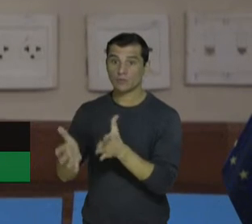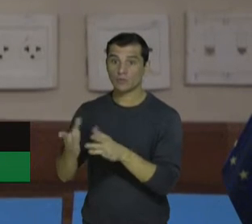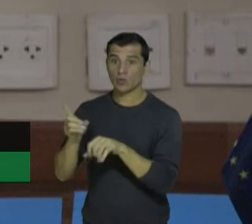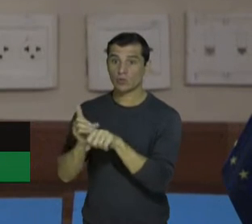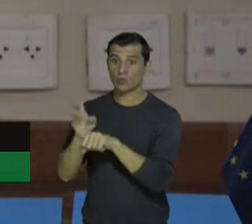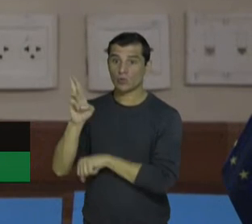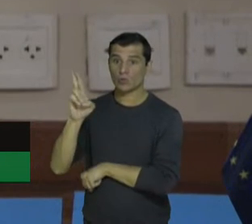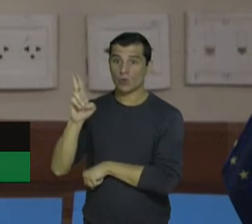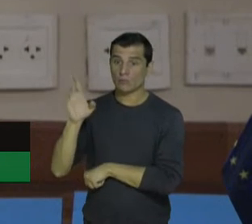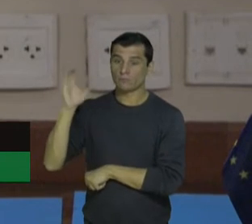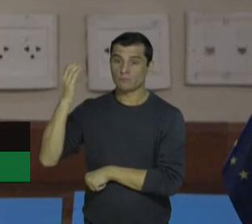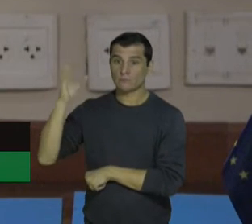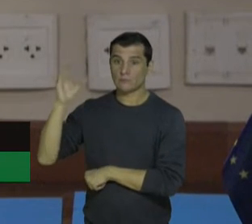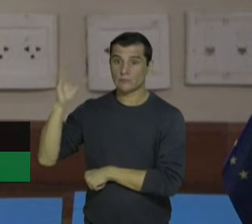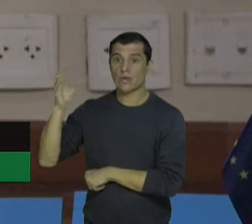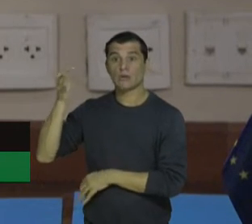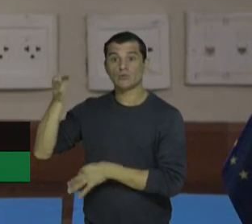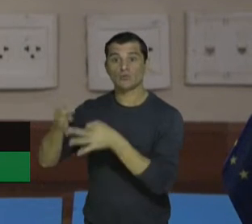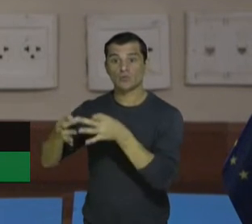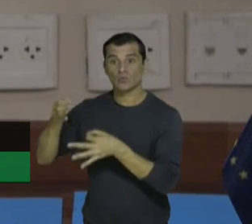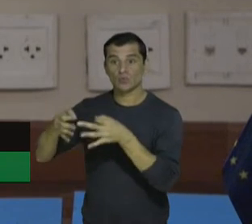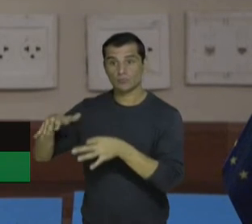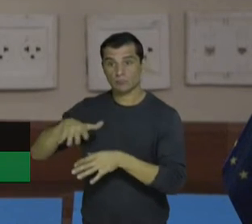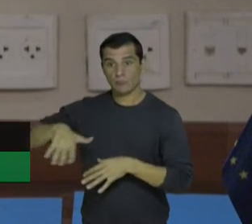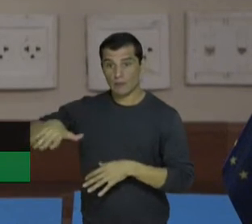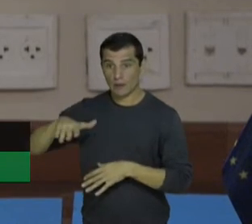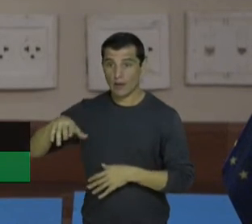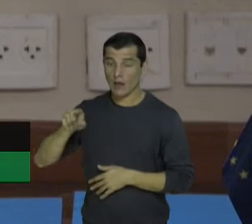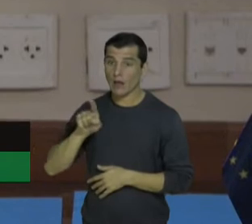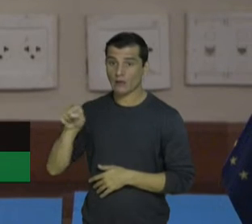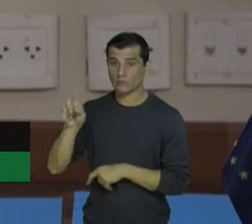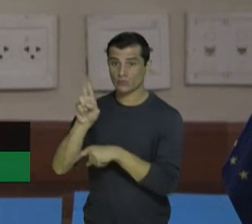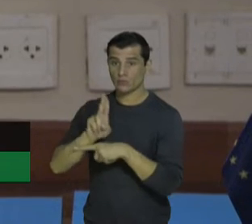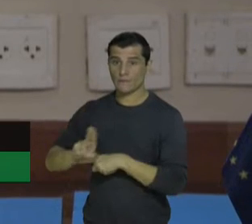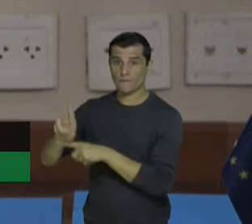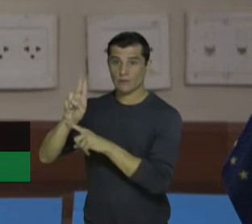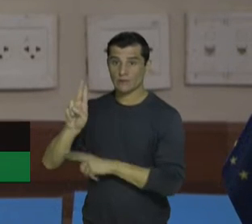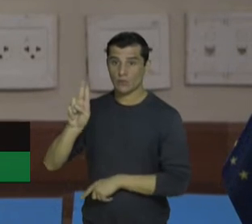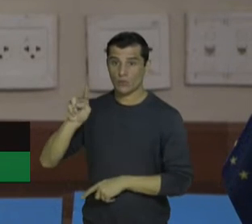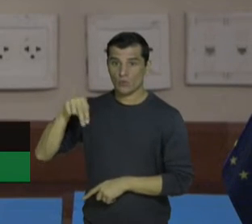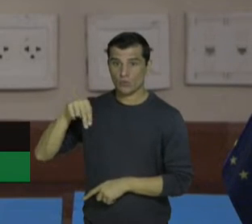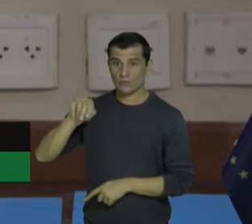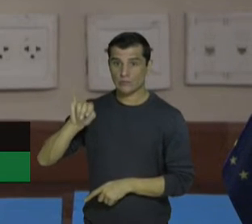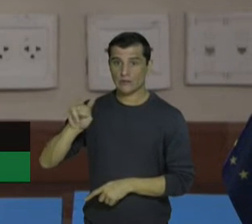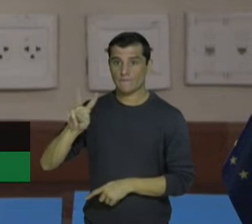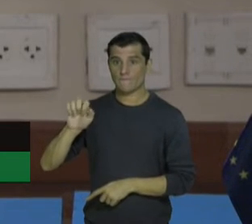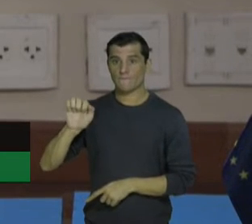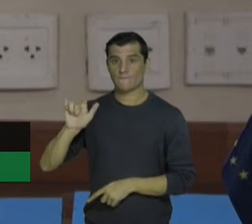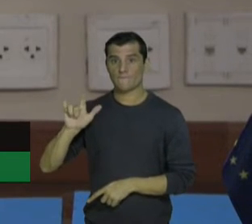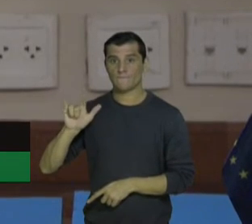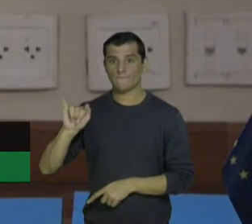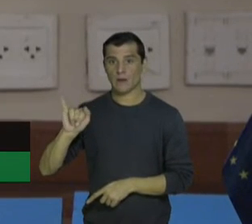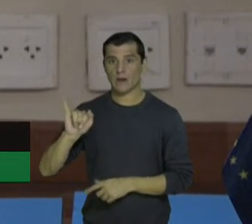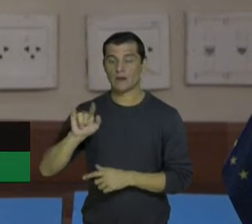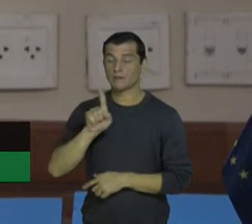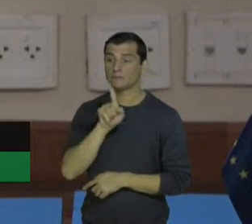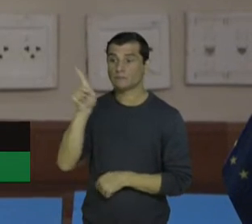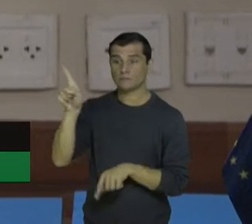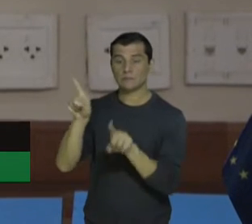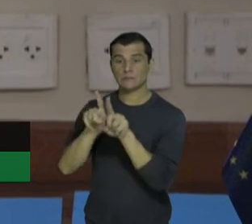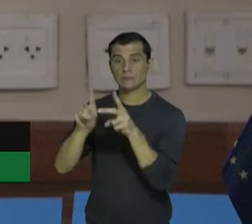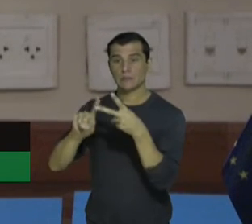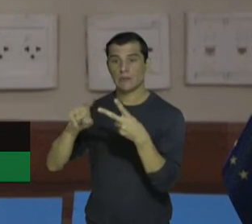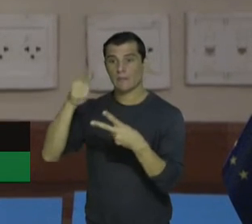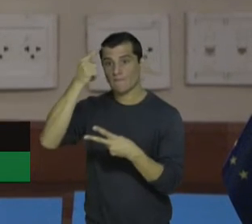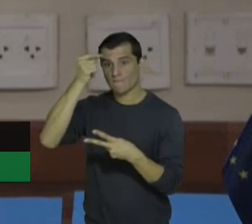ciências jurídicas da da Univale com dupla titulação na universidade de perú na Itália então tô